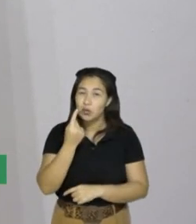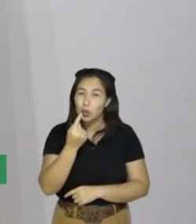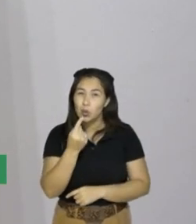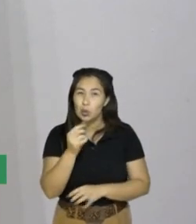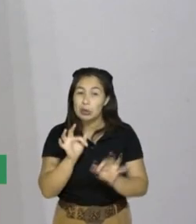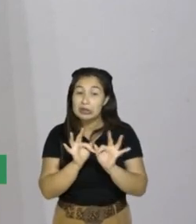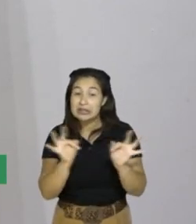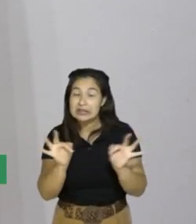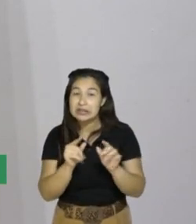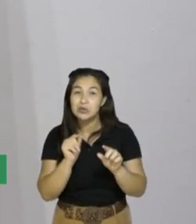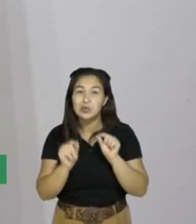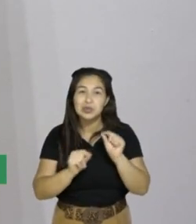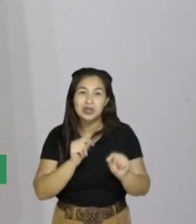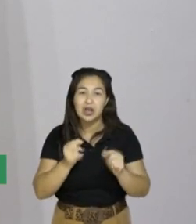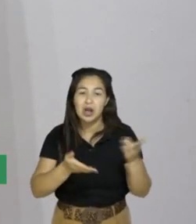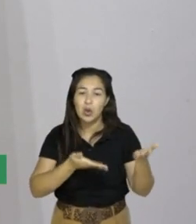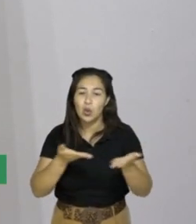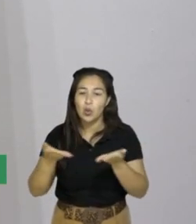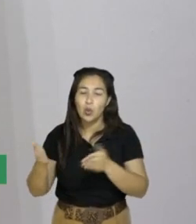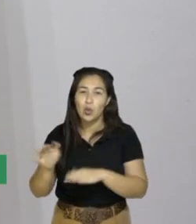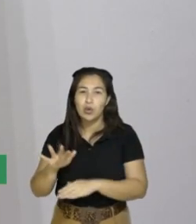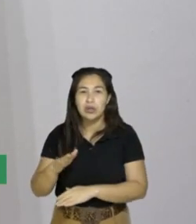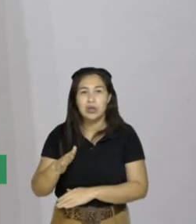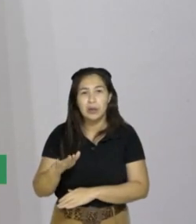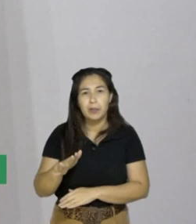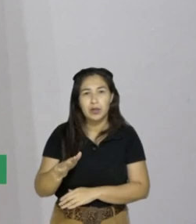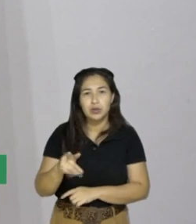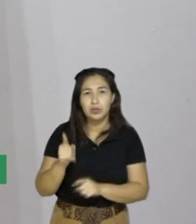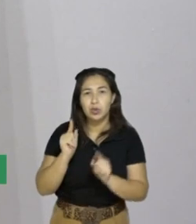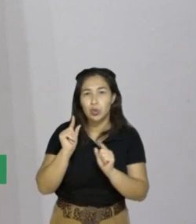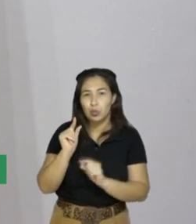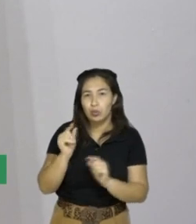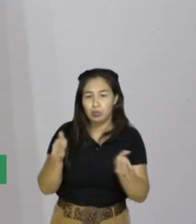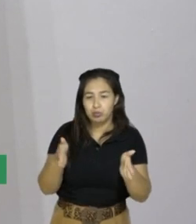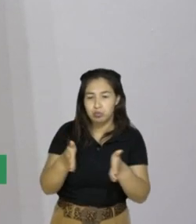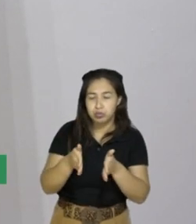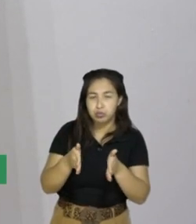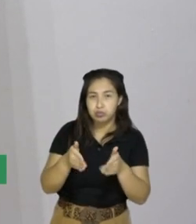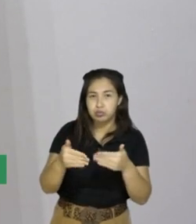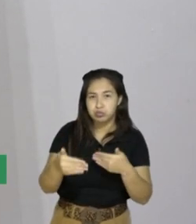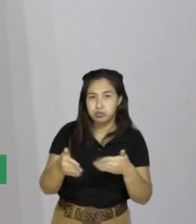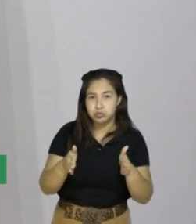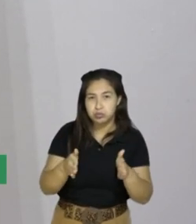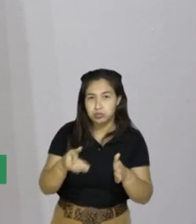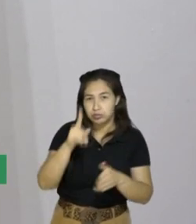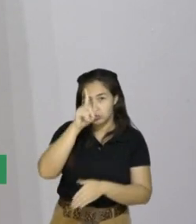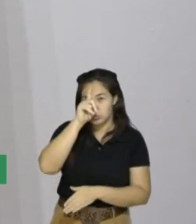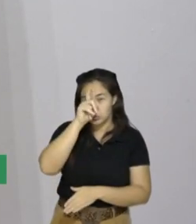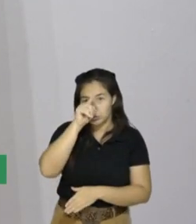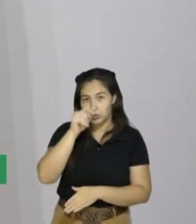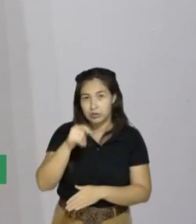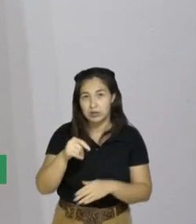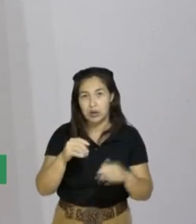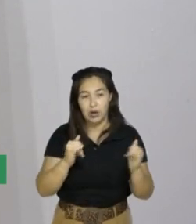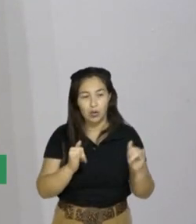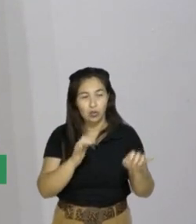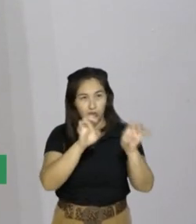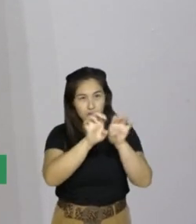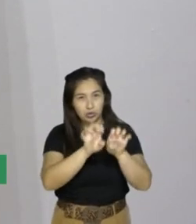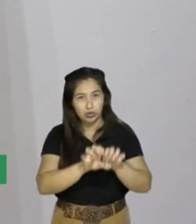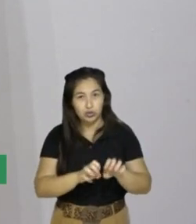eles preservaram parte do pequeno Hospital inicial em estilo e Chanel e foram